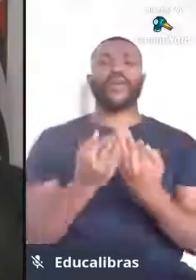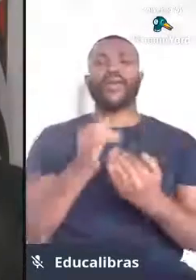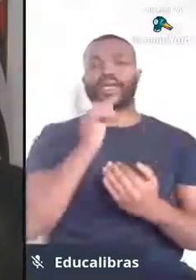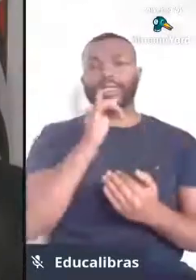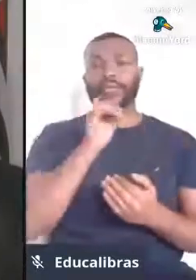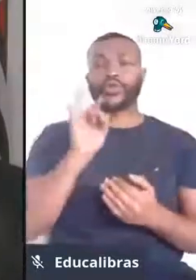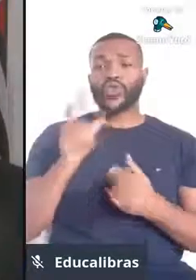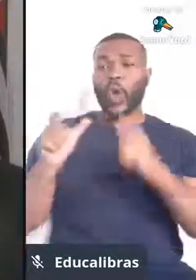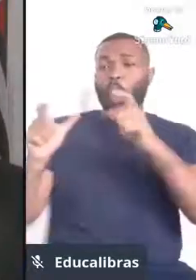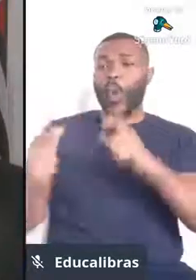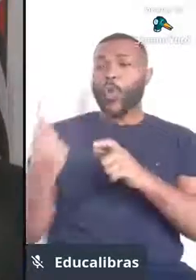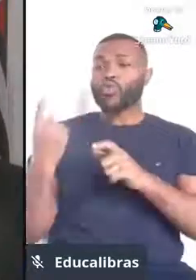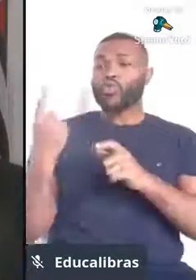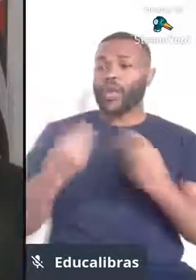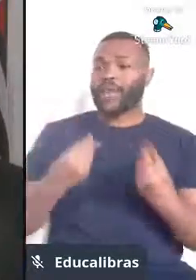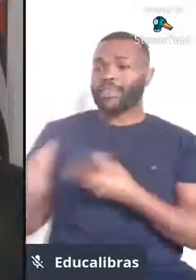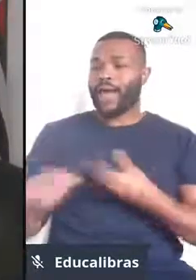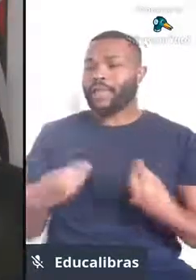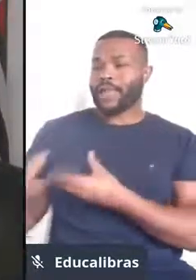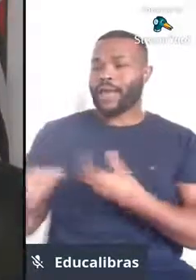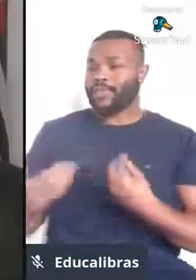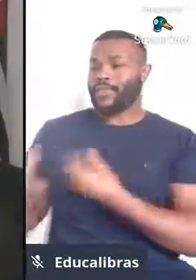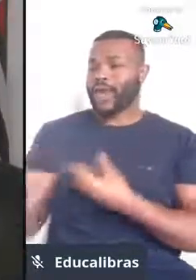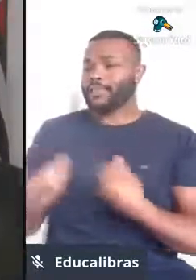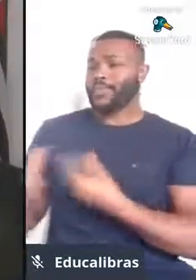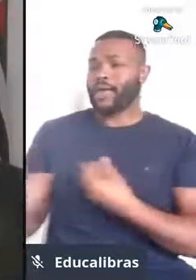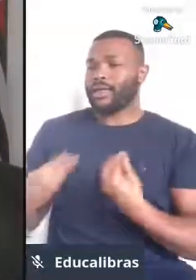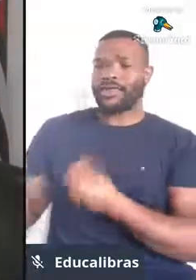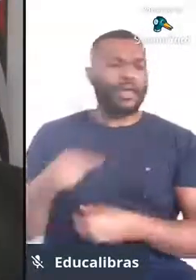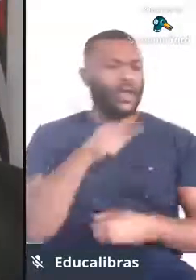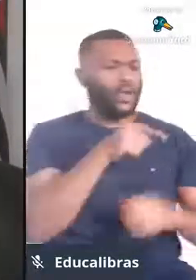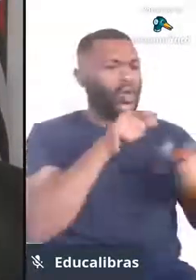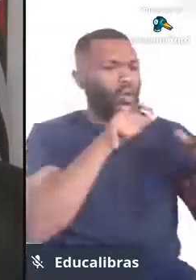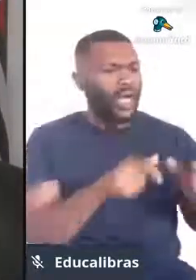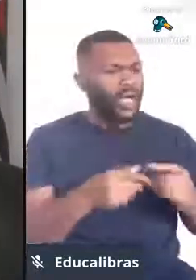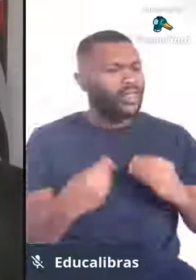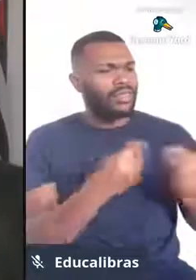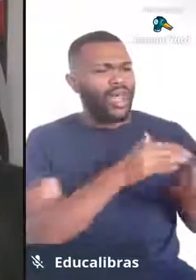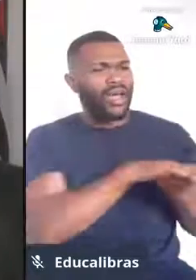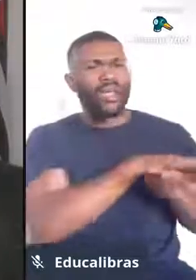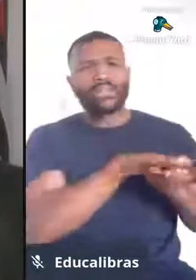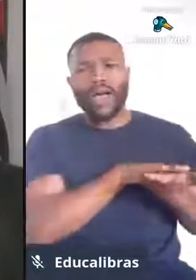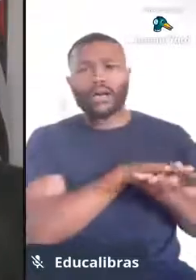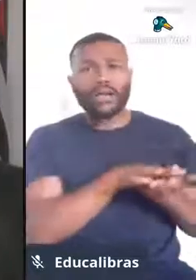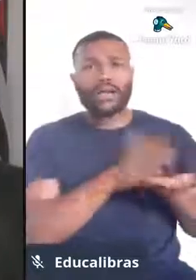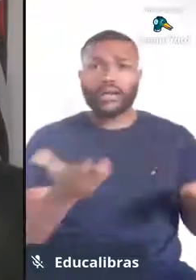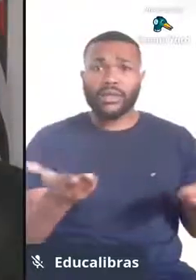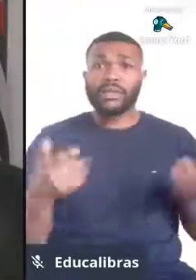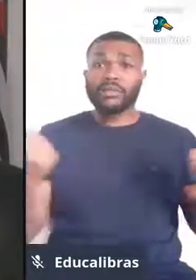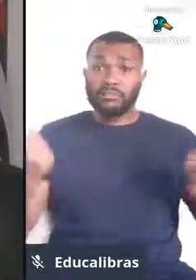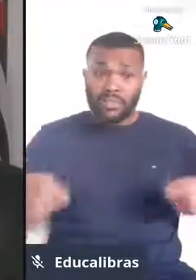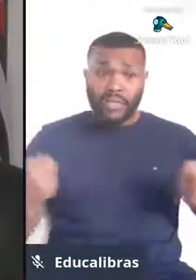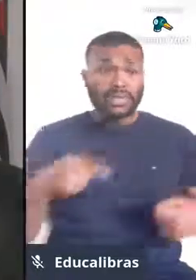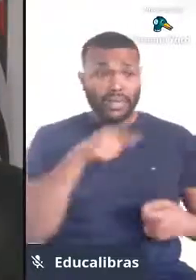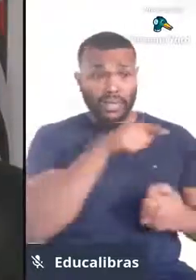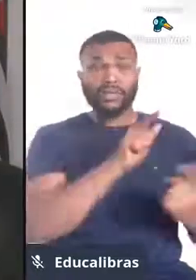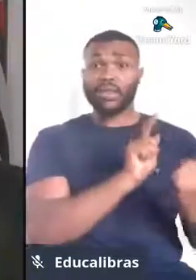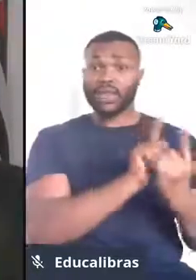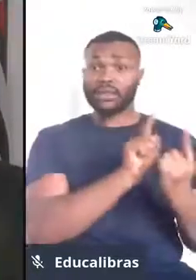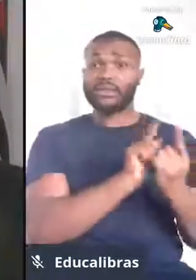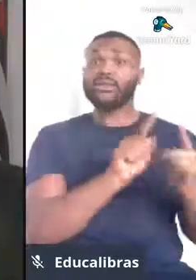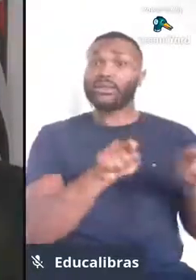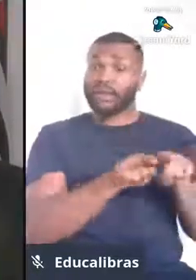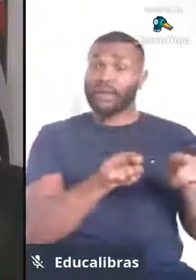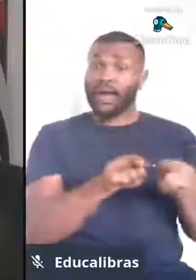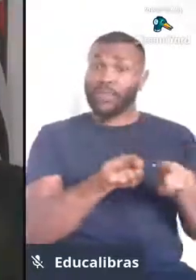importante, né? Porque eu não quero que a família do Buraco Quente fique desatendida. Uma família fique desatendida, né? Quer